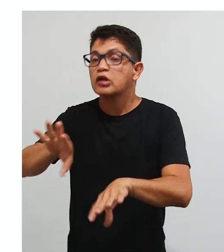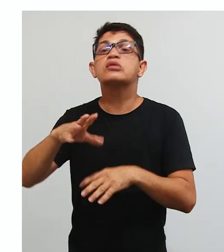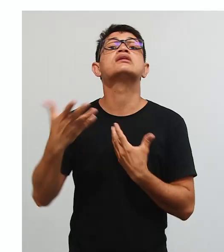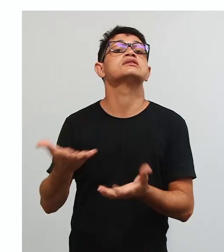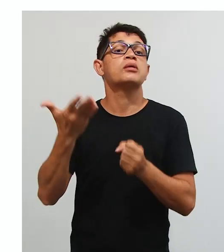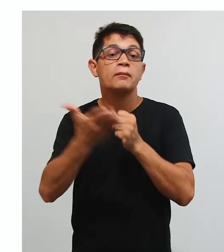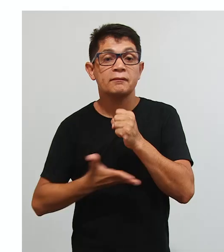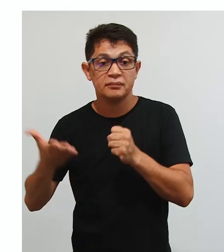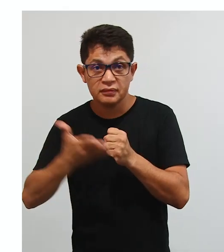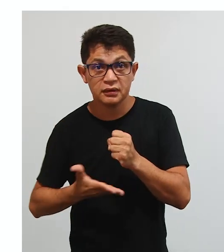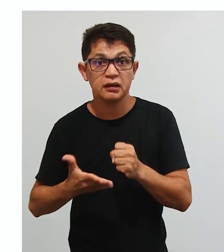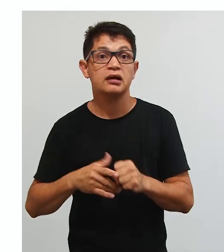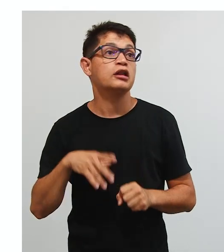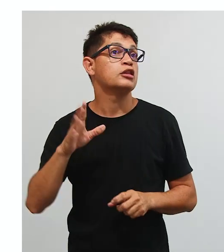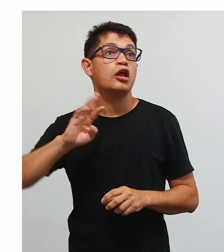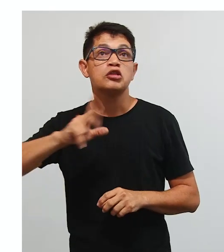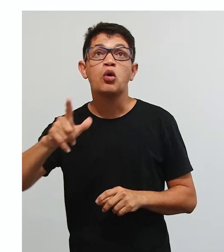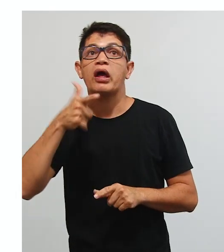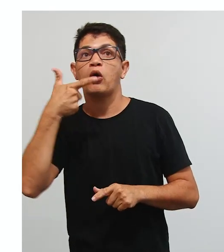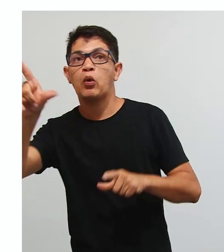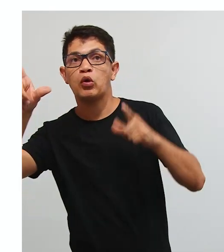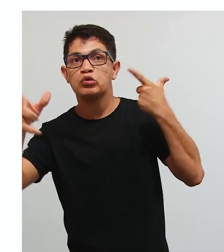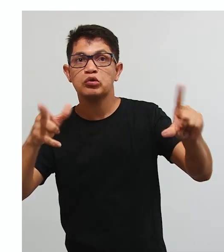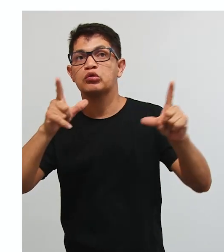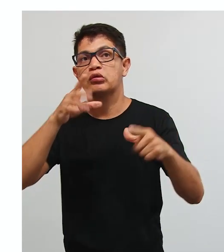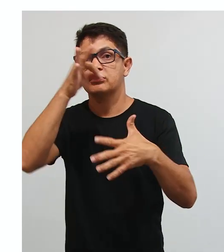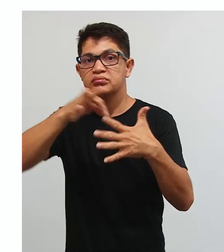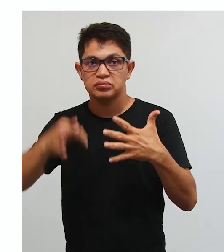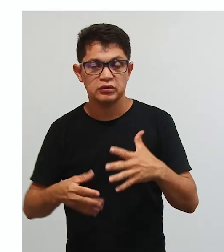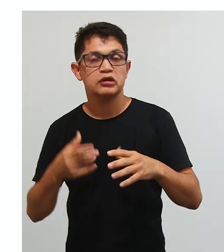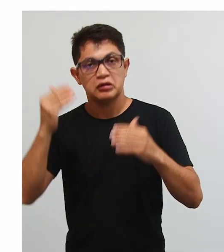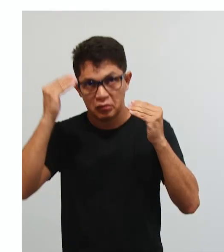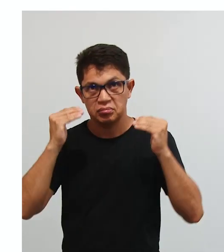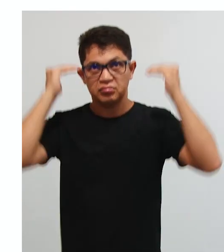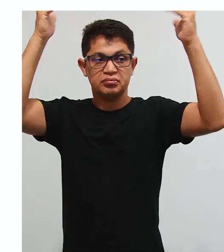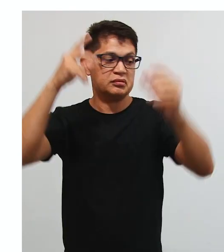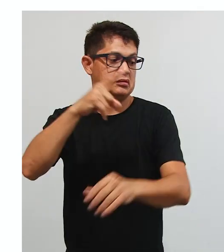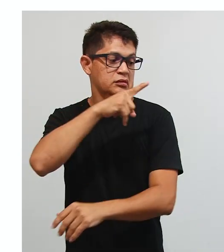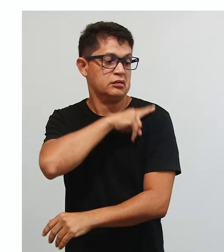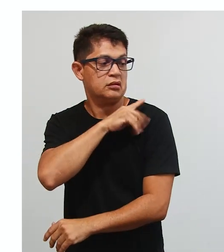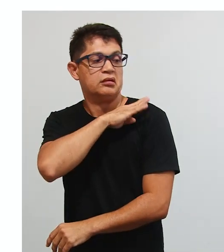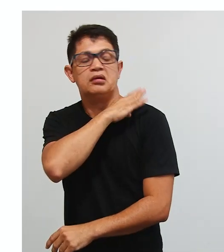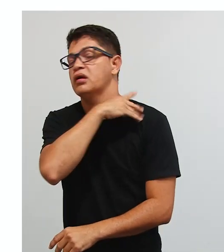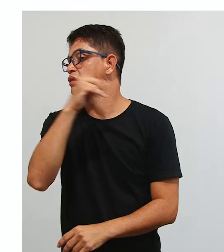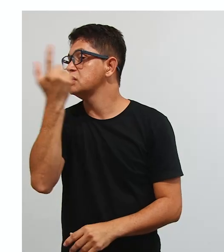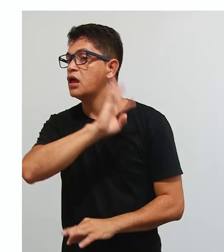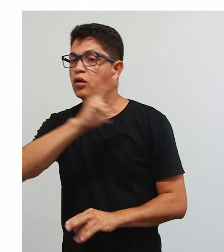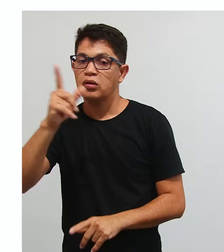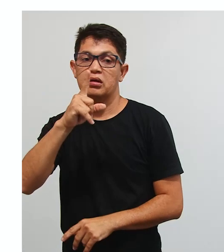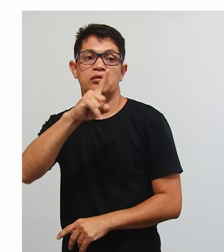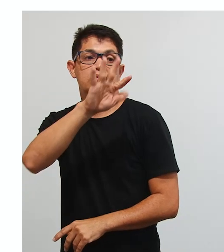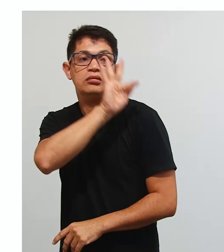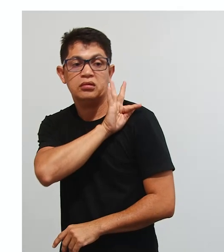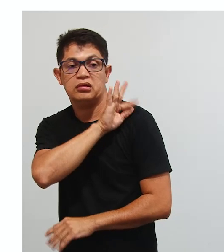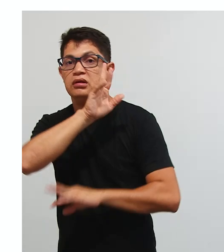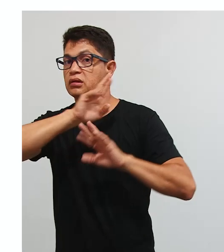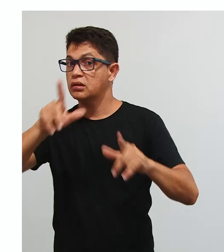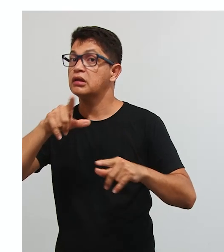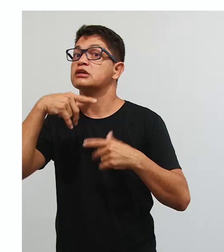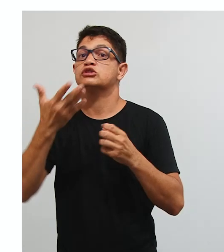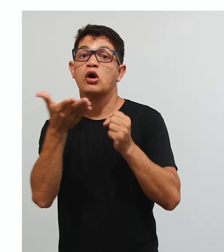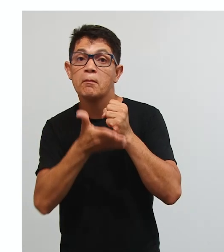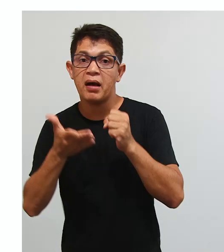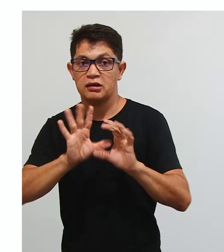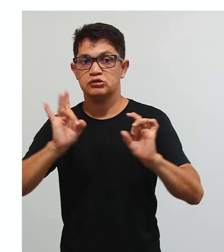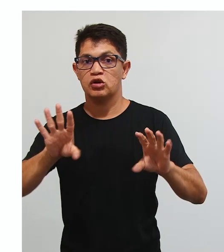educação básica, não está relacionada basicamente à questão da educação superior. Tá? A educação básica é a